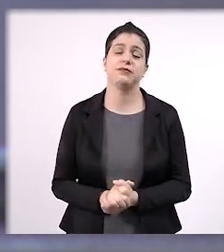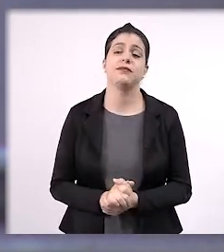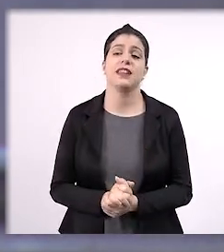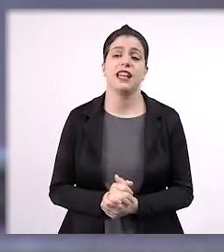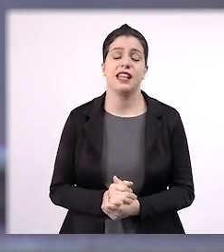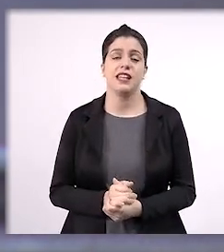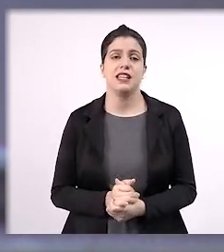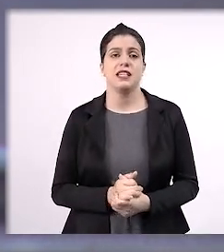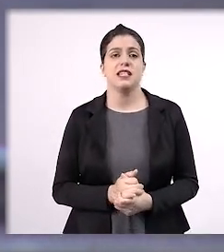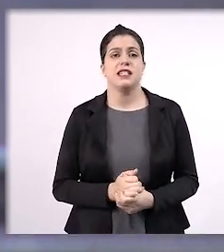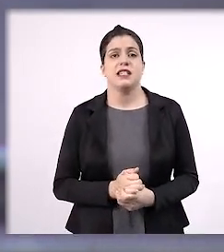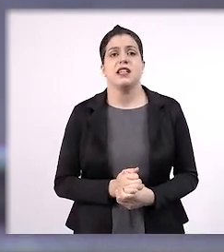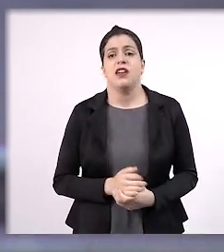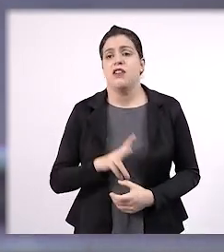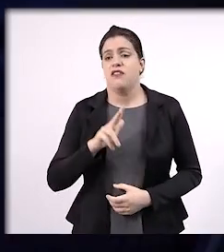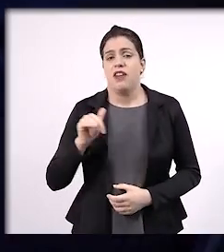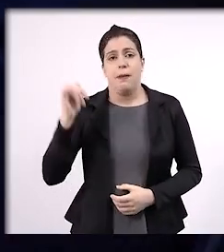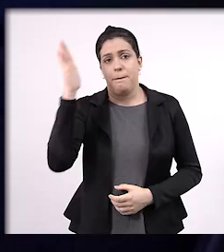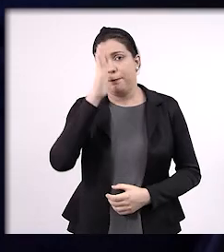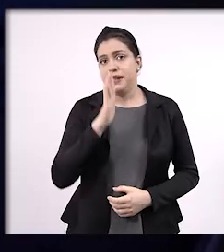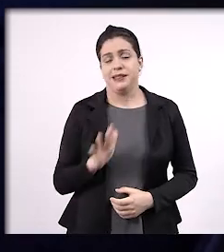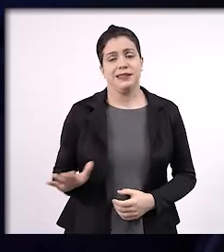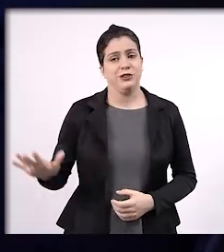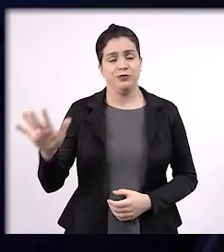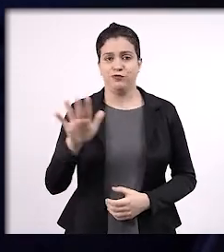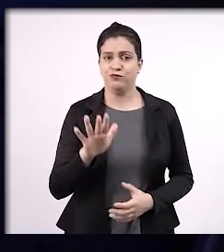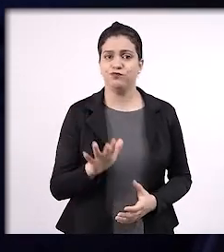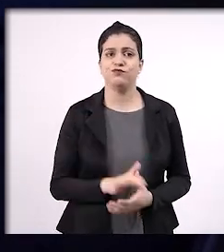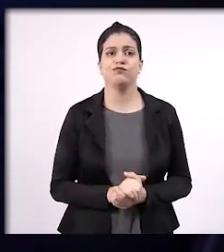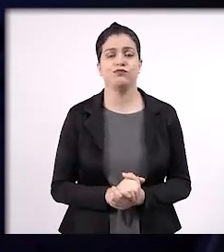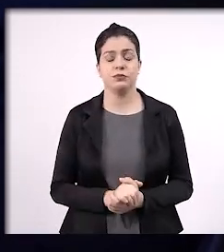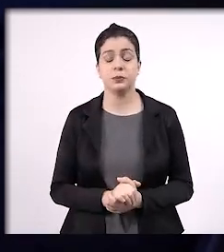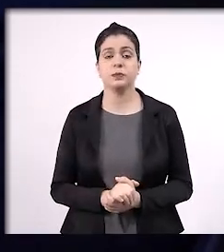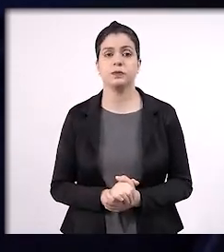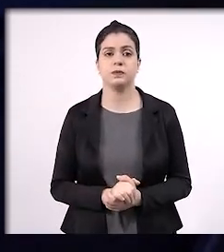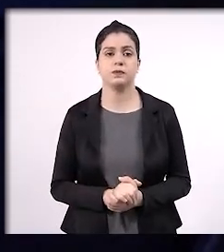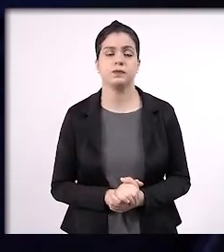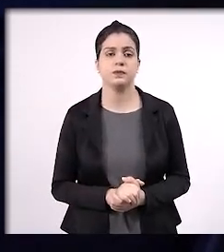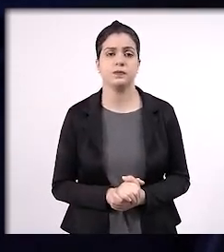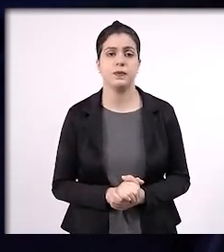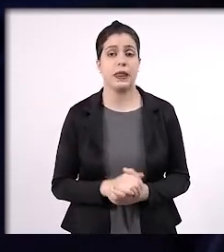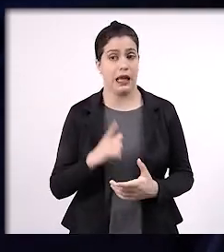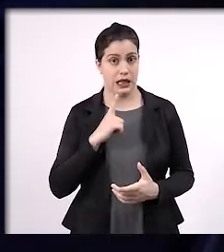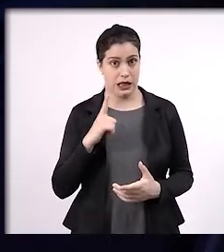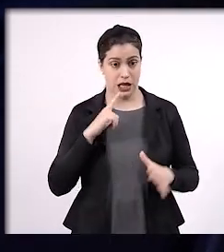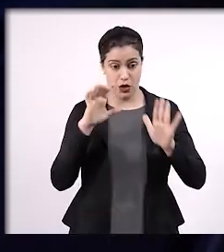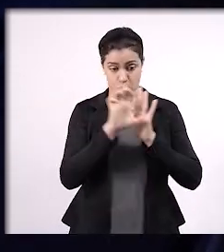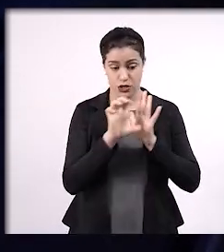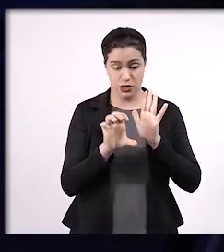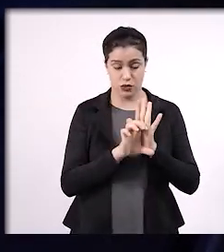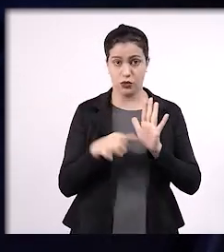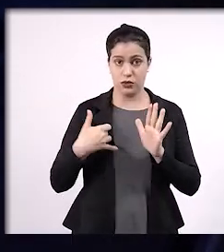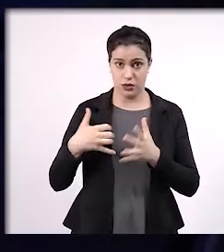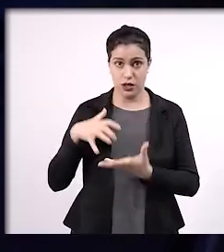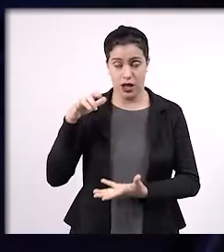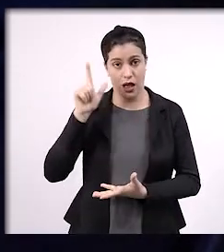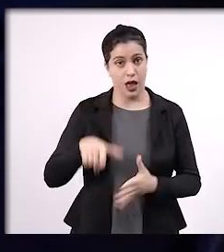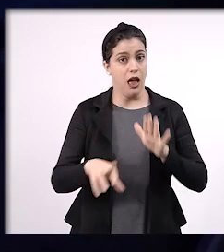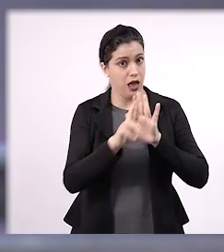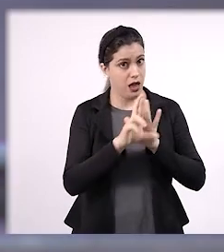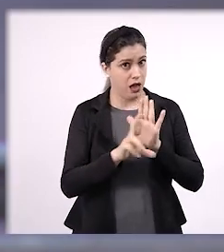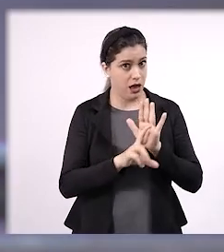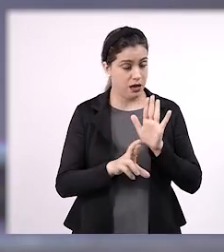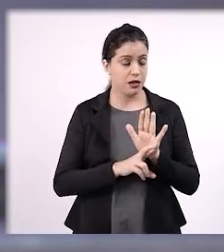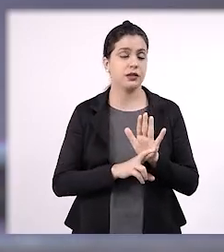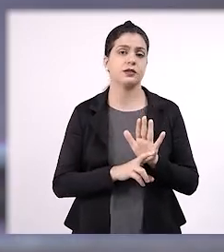não julgou. Essa é de forma bem simples. E essa decisão vai ter que repercutir para o Brasil inteiro. Outras ações que versam sobre então, esse mesmo tema.